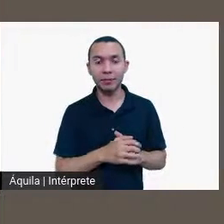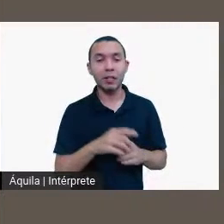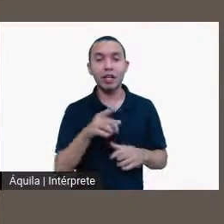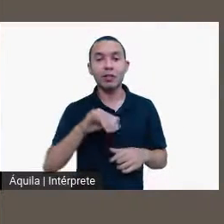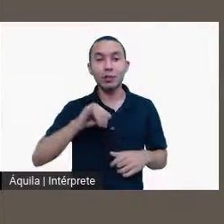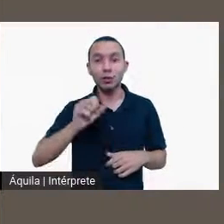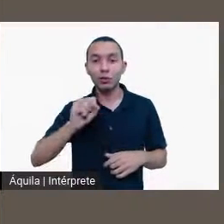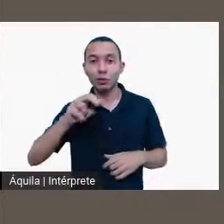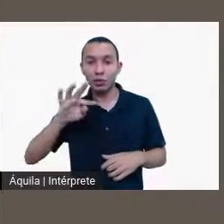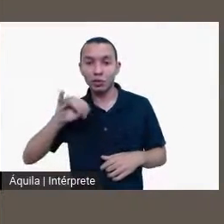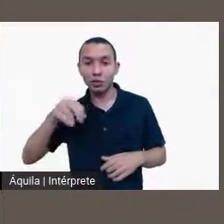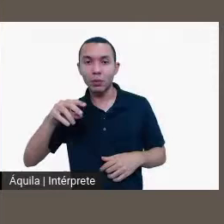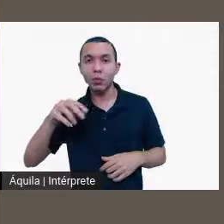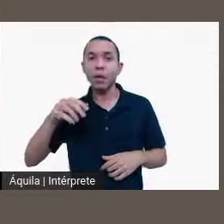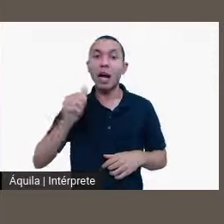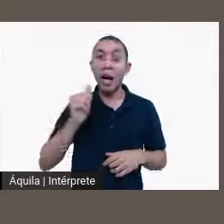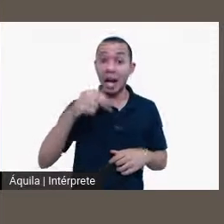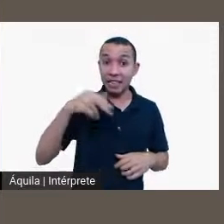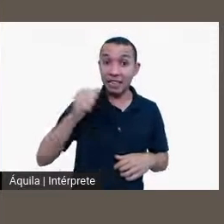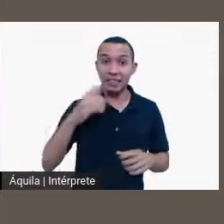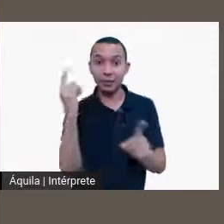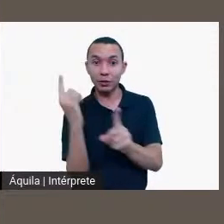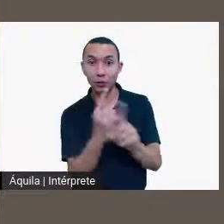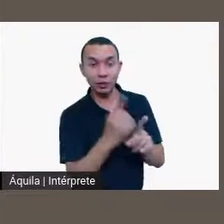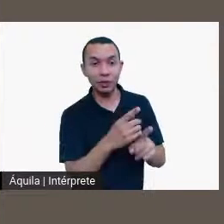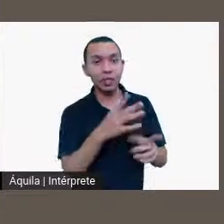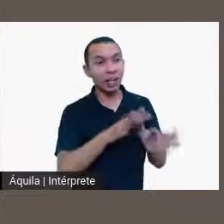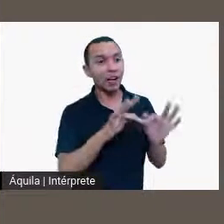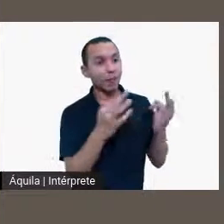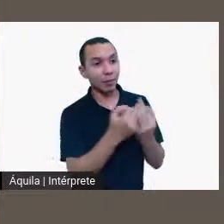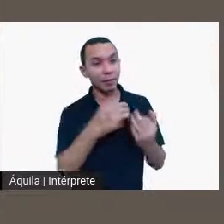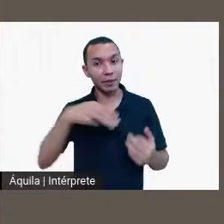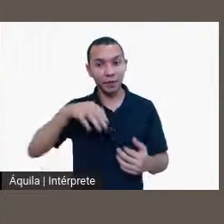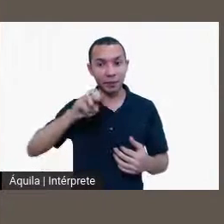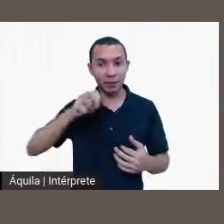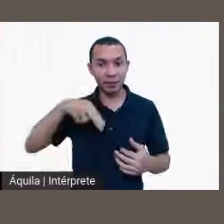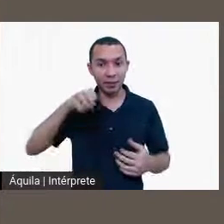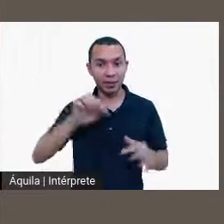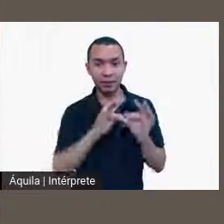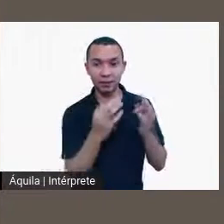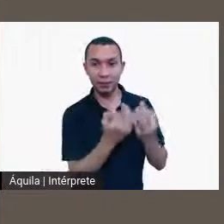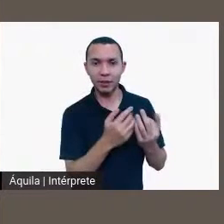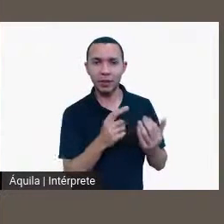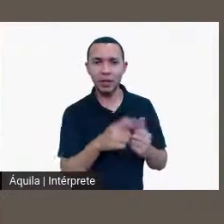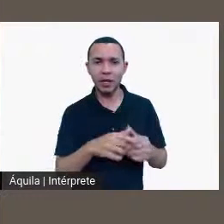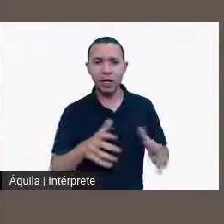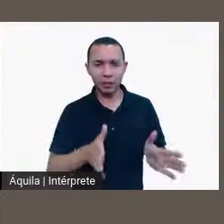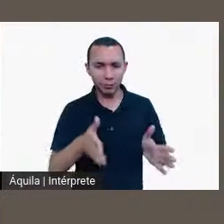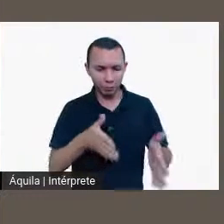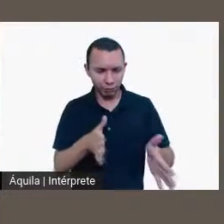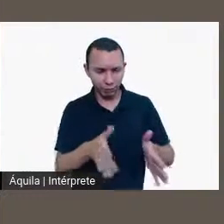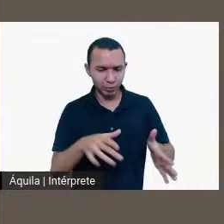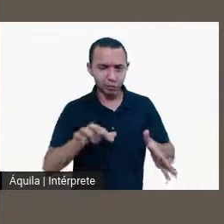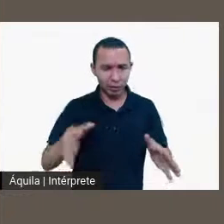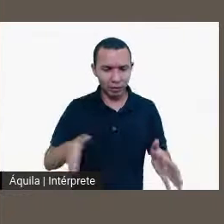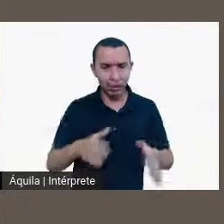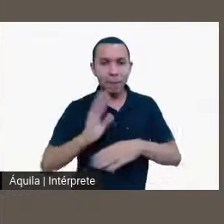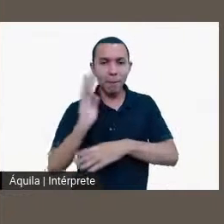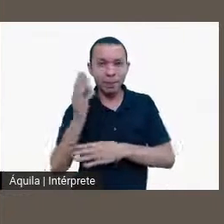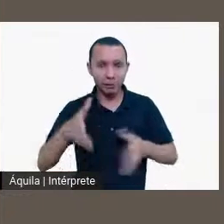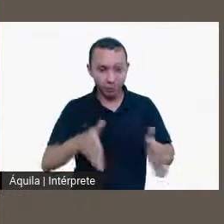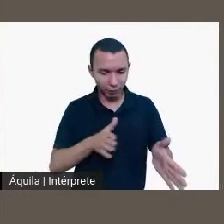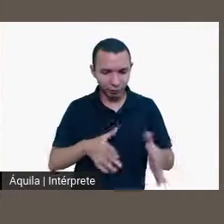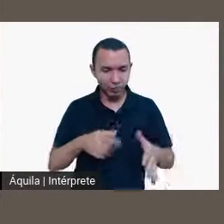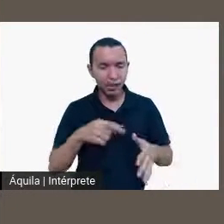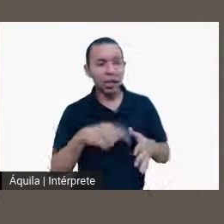única herdeira vencida da orgulhosa família Menezes, agonizando num catre feito de caixotes, onde fará sua última